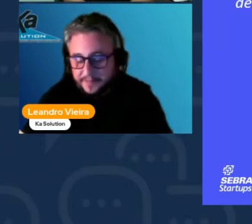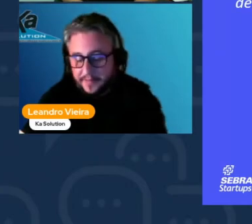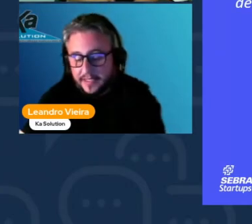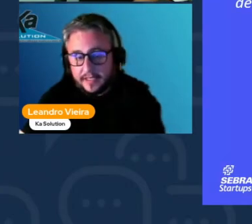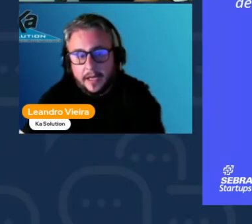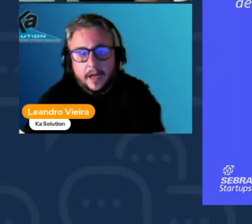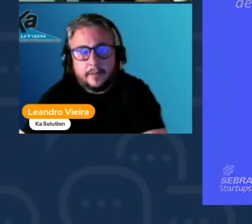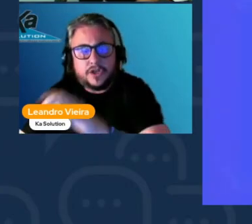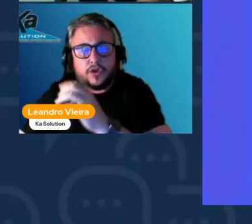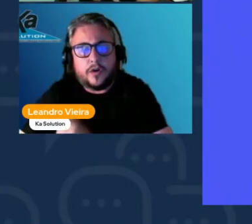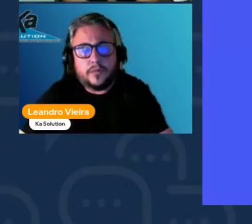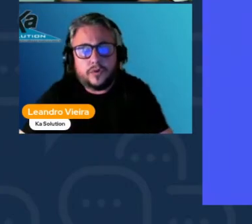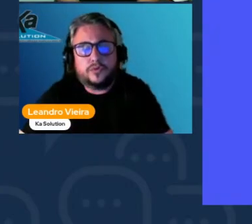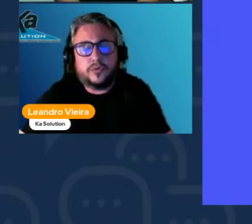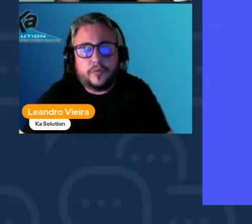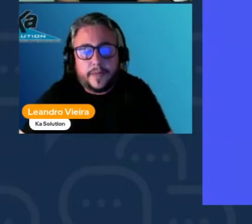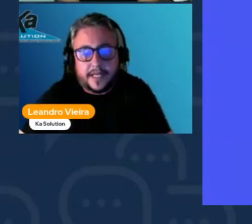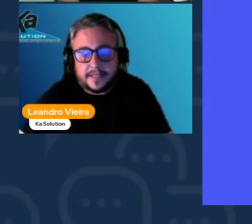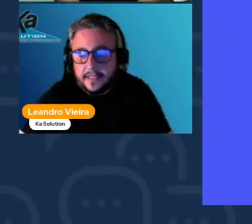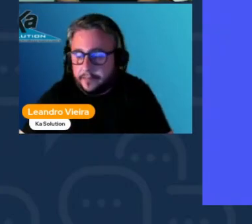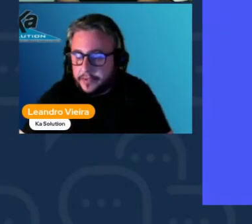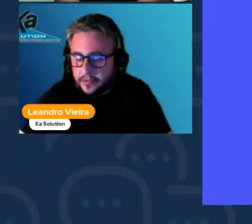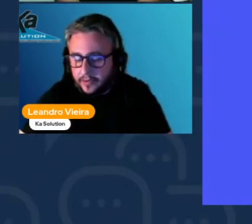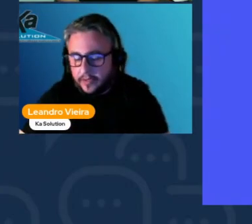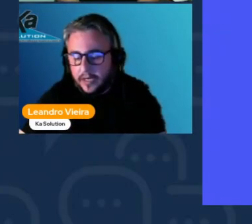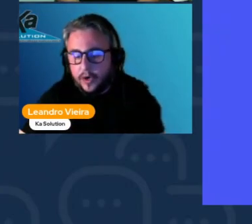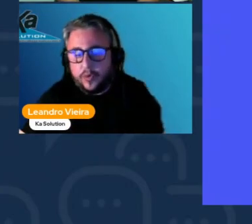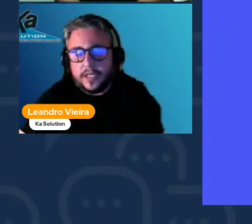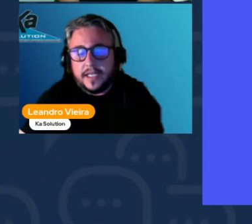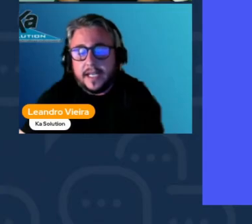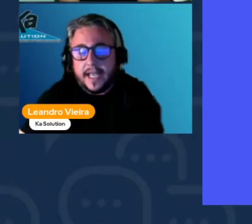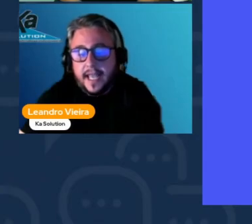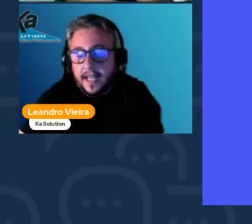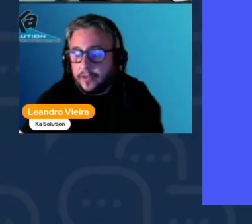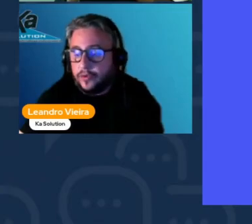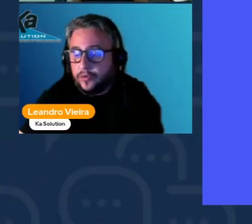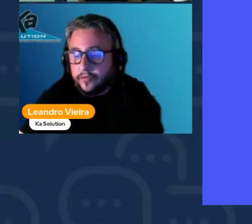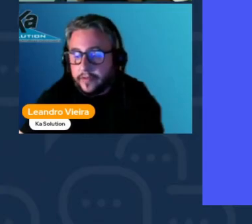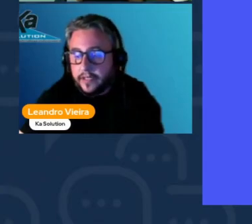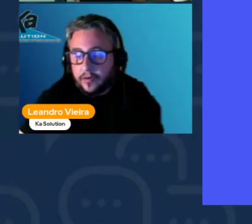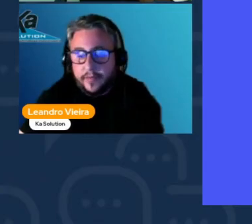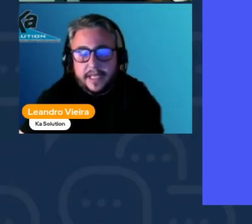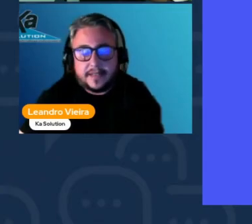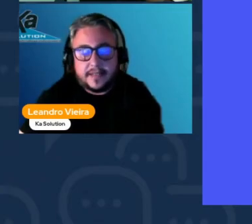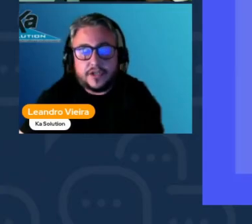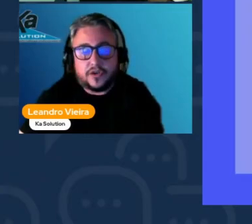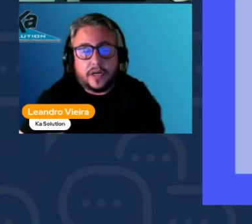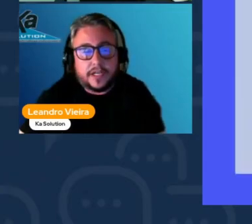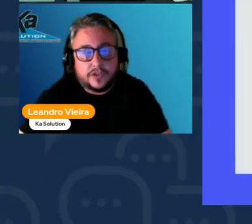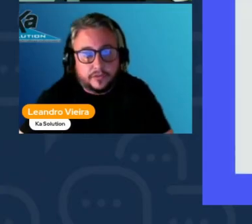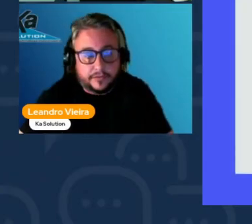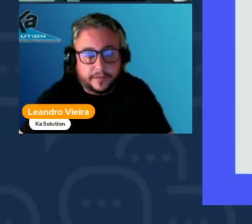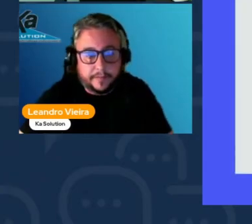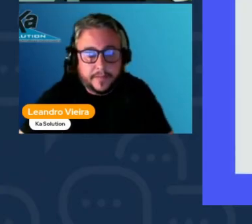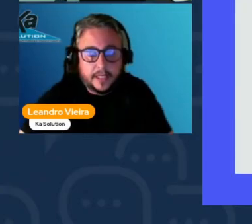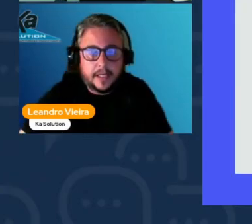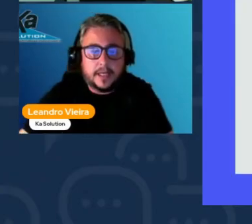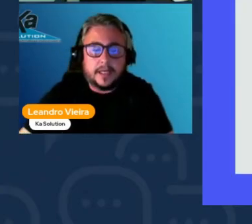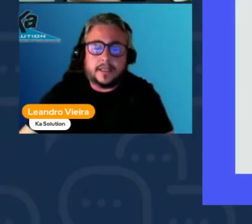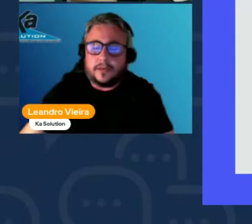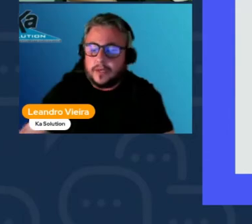Legal? Mas como tudo começa, né, pessoal? O que é nuvem? Como é que é essa história de